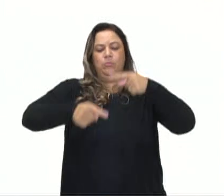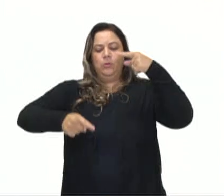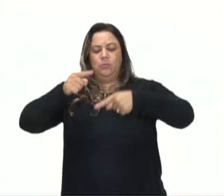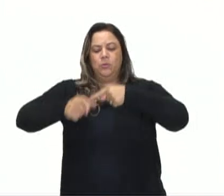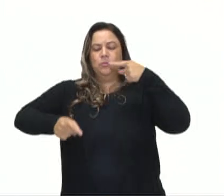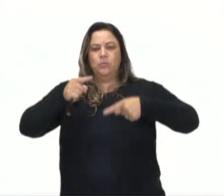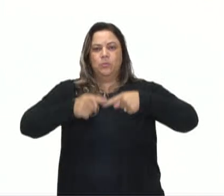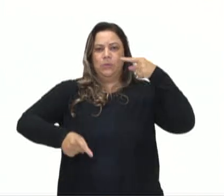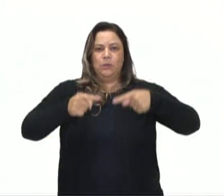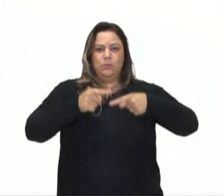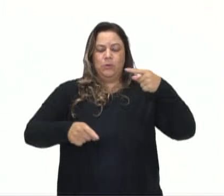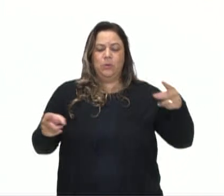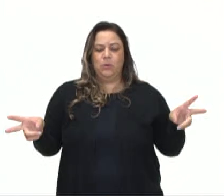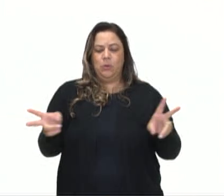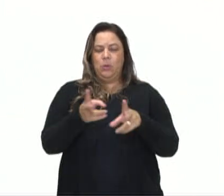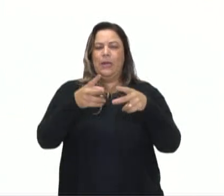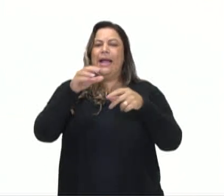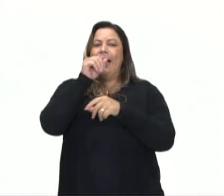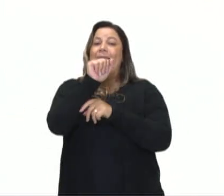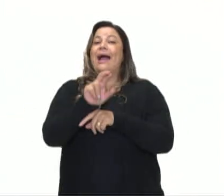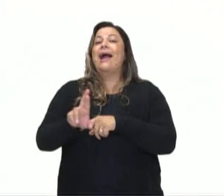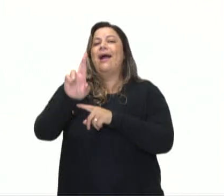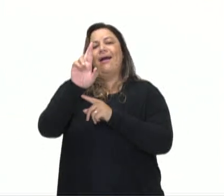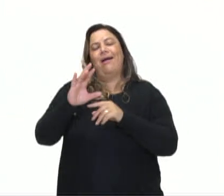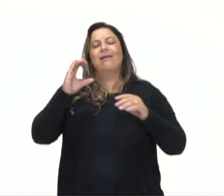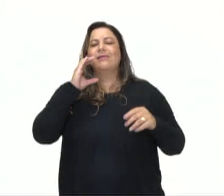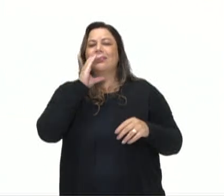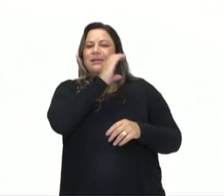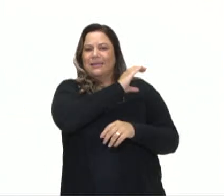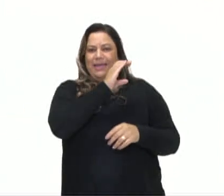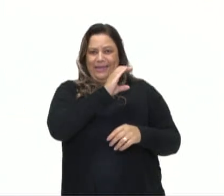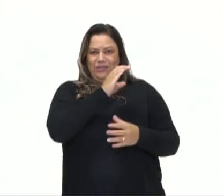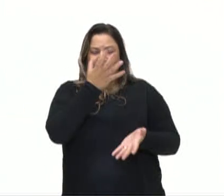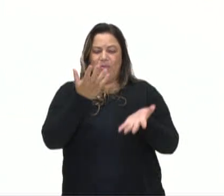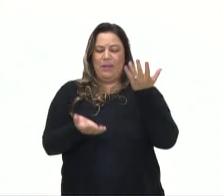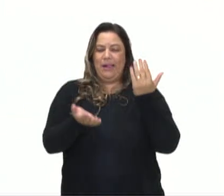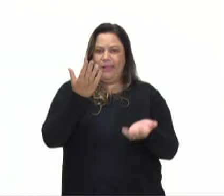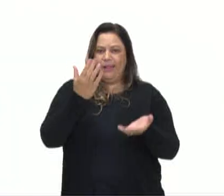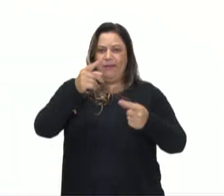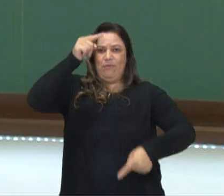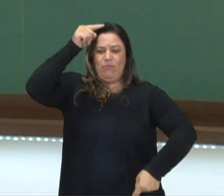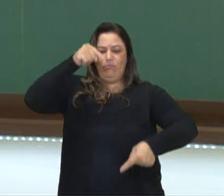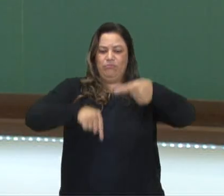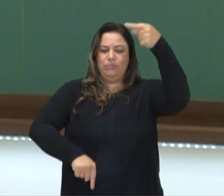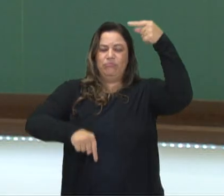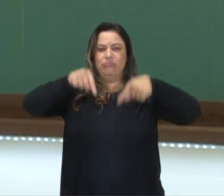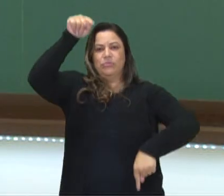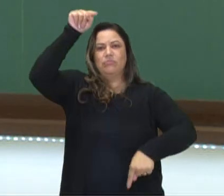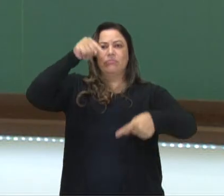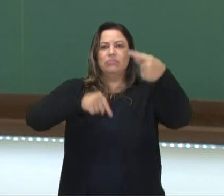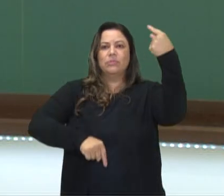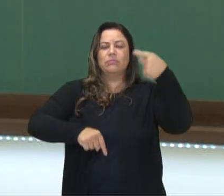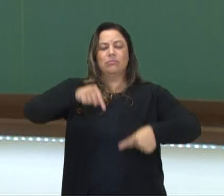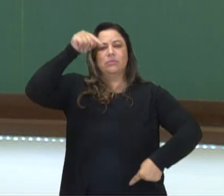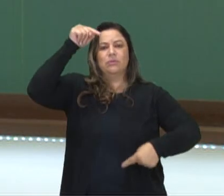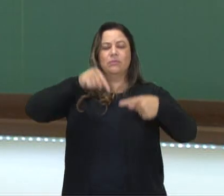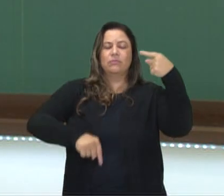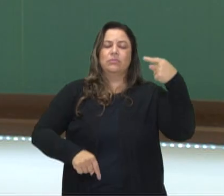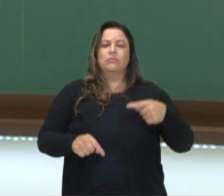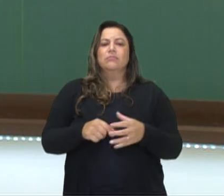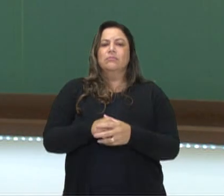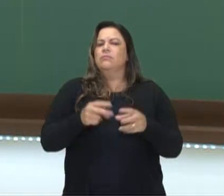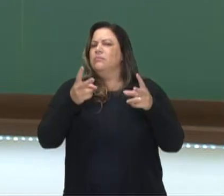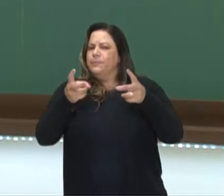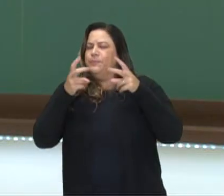camada de ar mais quente, menos denso, provocando uma alteração na temperatura. Mas mais importante do que você se ater a